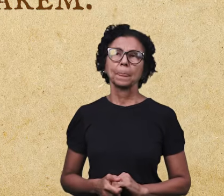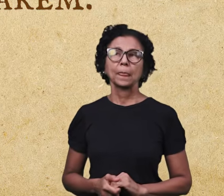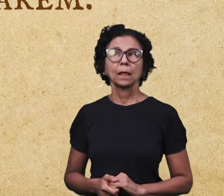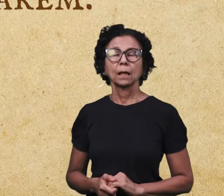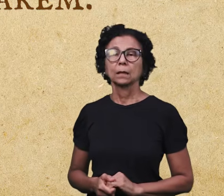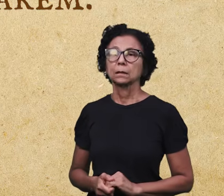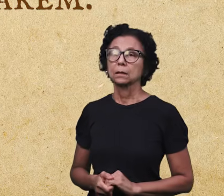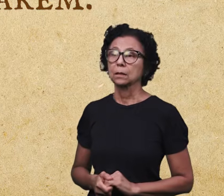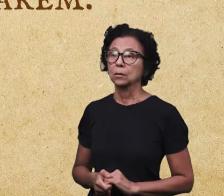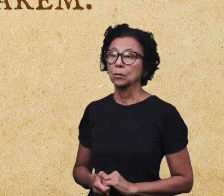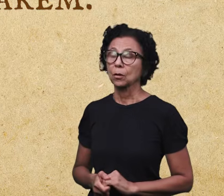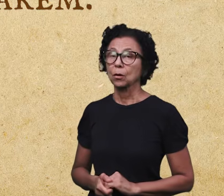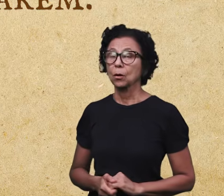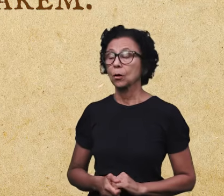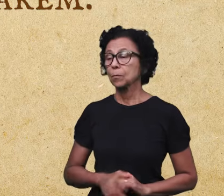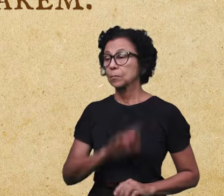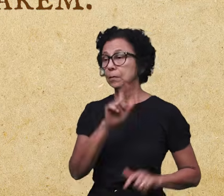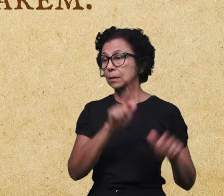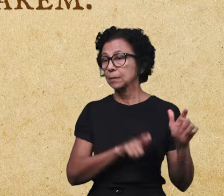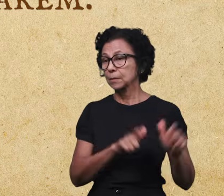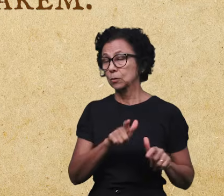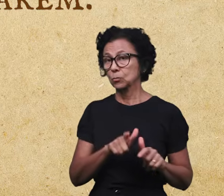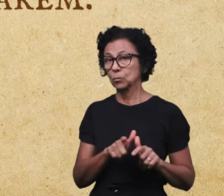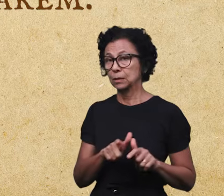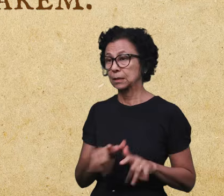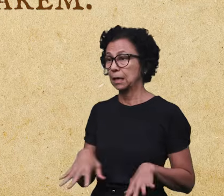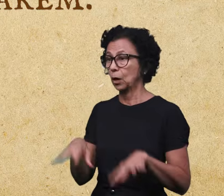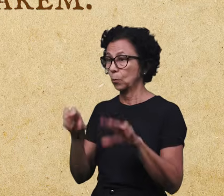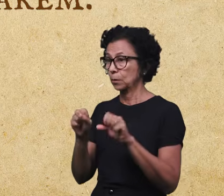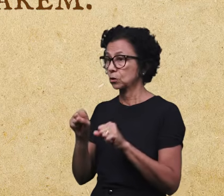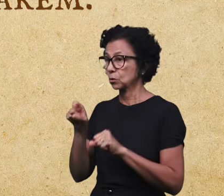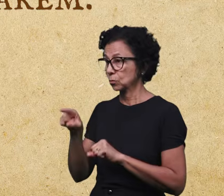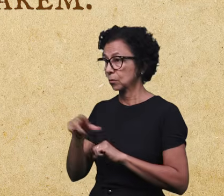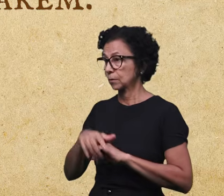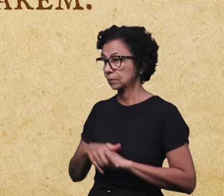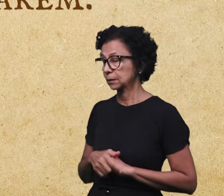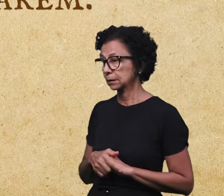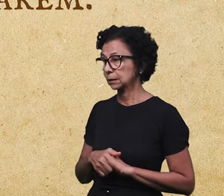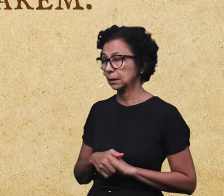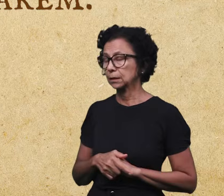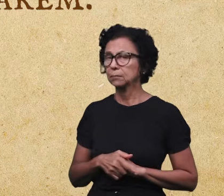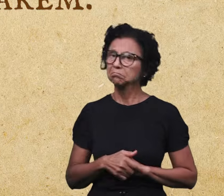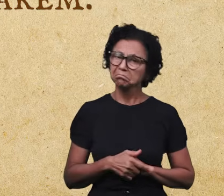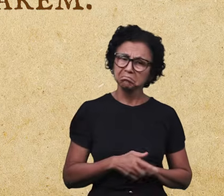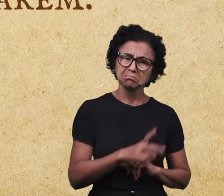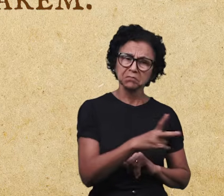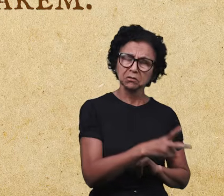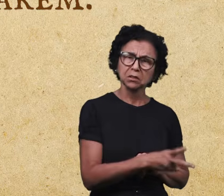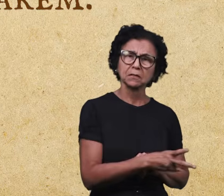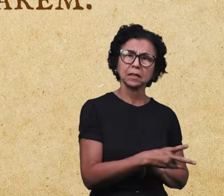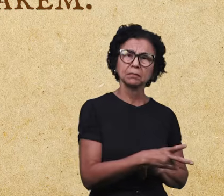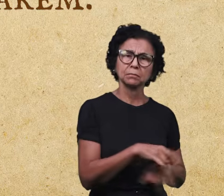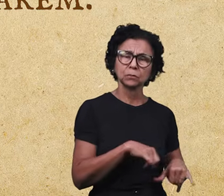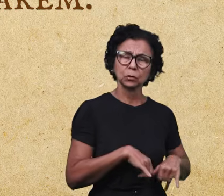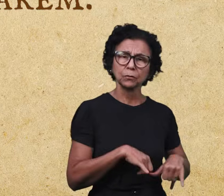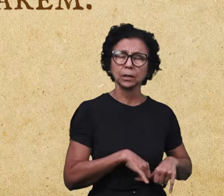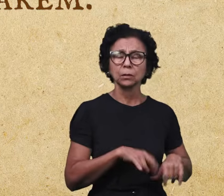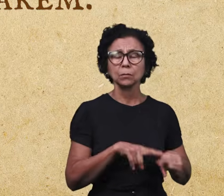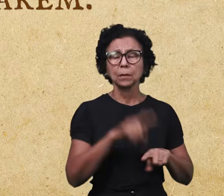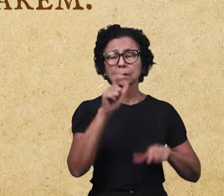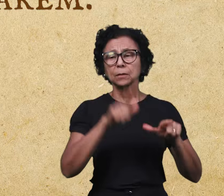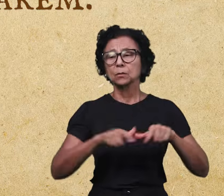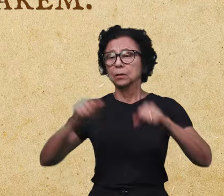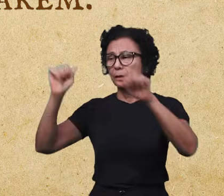o pai de Isaac, né? Falou para Abraão. Ou seja, malditos que te amaldiçoarem e benditos que te abençoarem. Amém. Mas